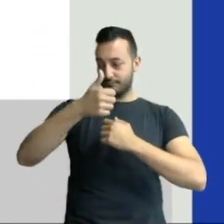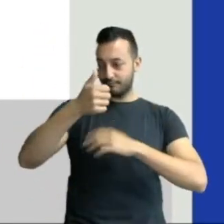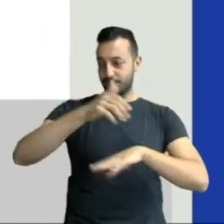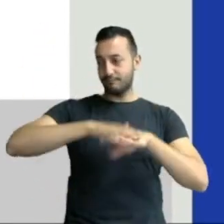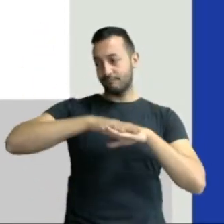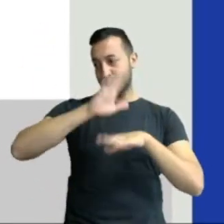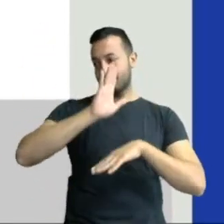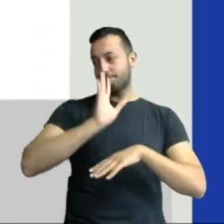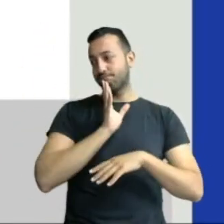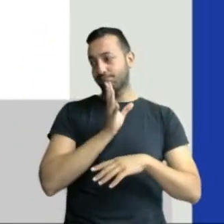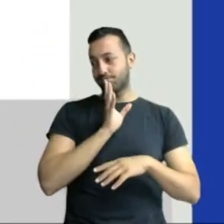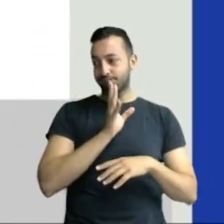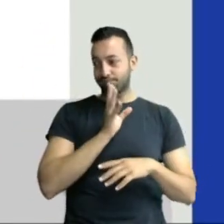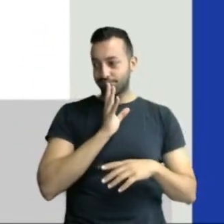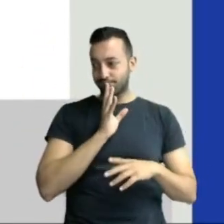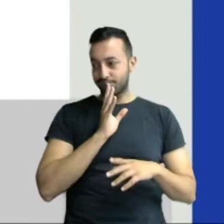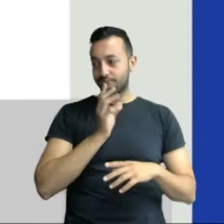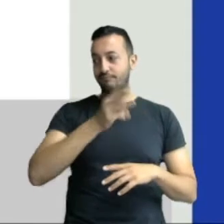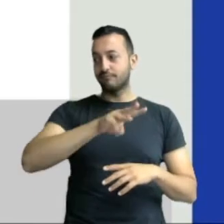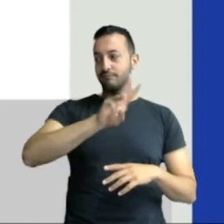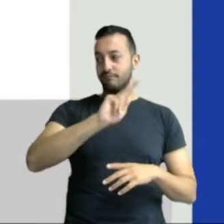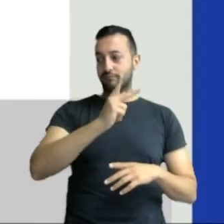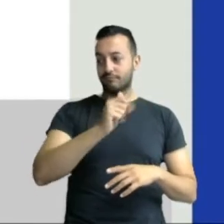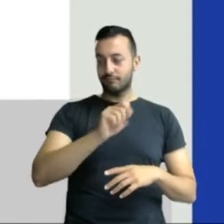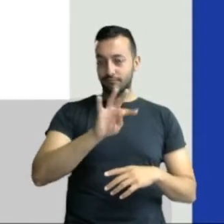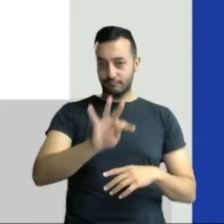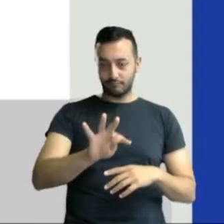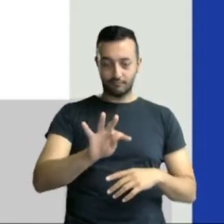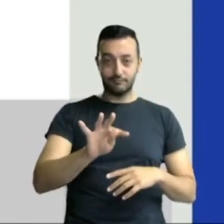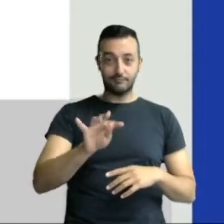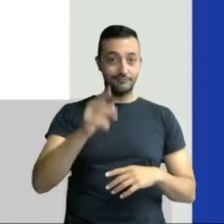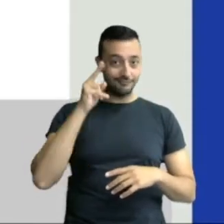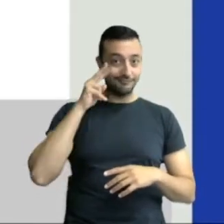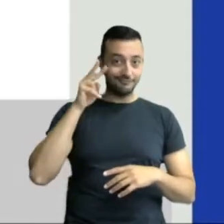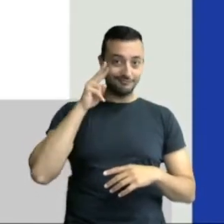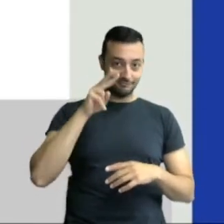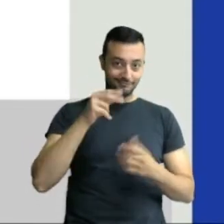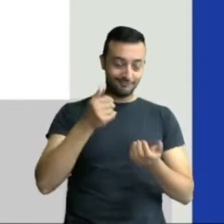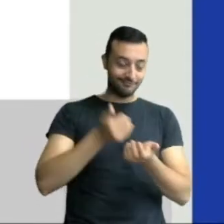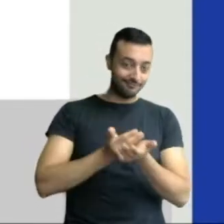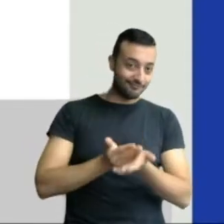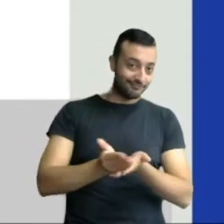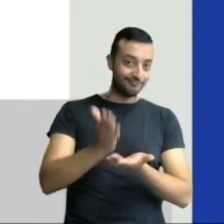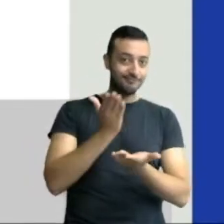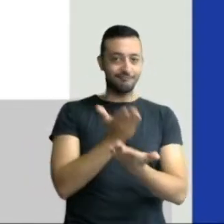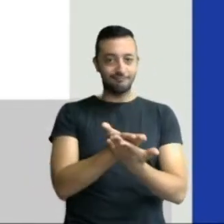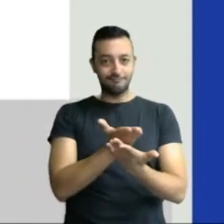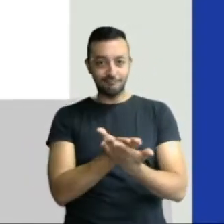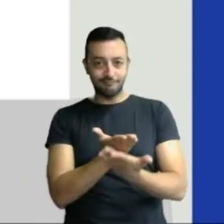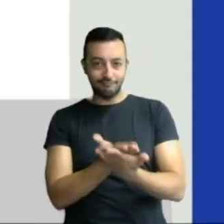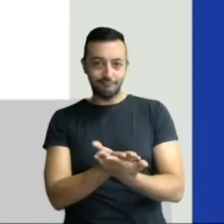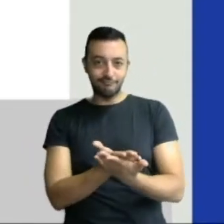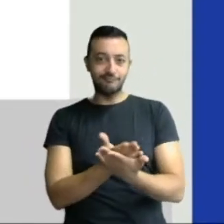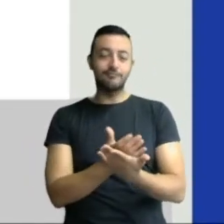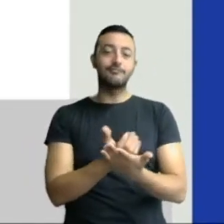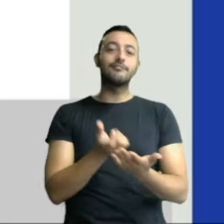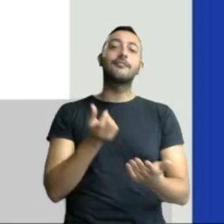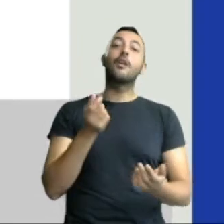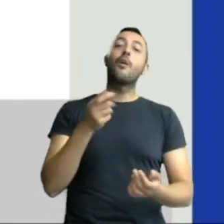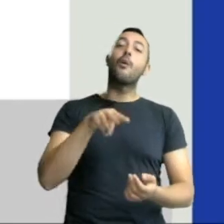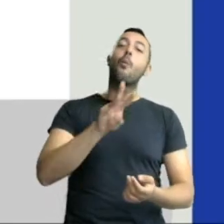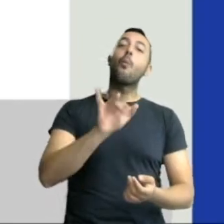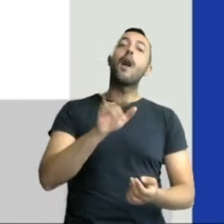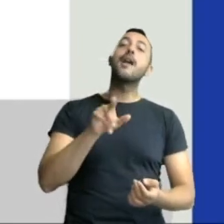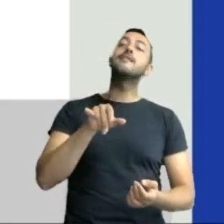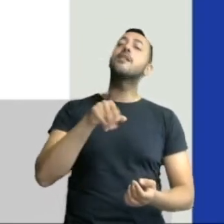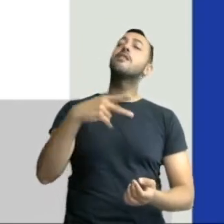mais conhecidos, é o what. Quem não lembra lá do início, quando começamos a estudar, ou what is your